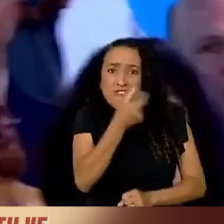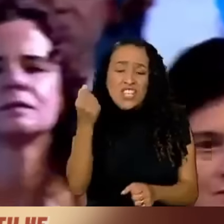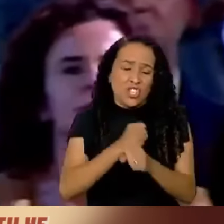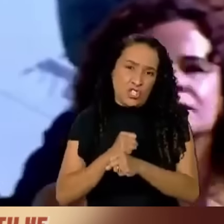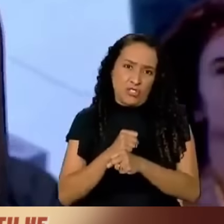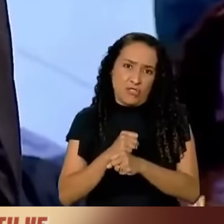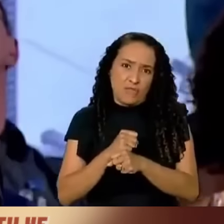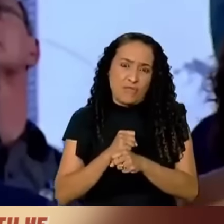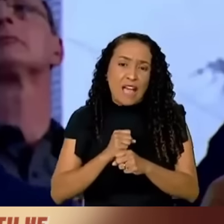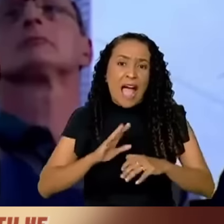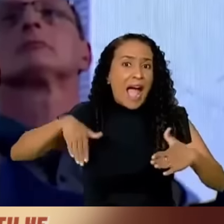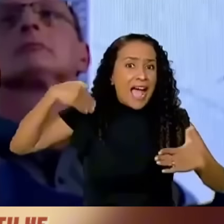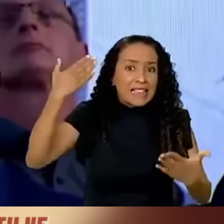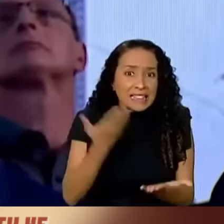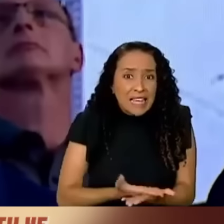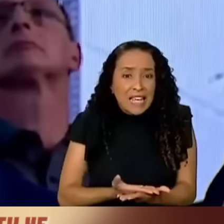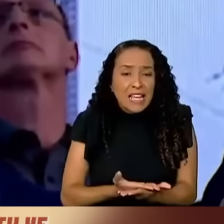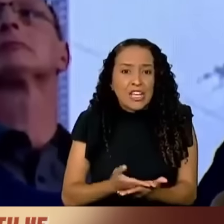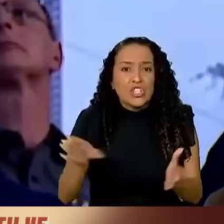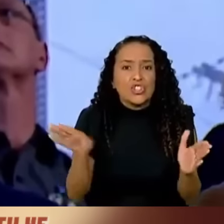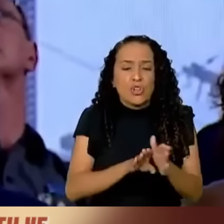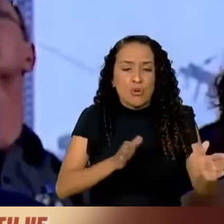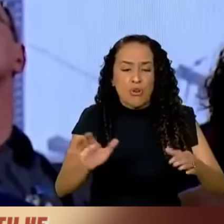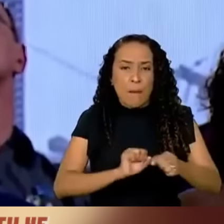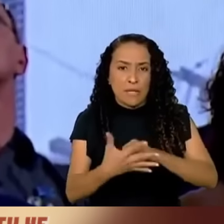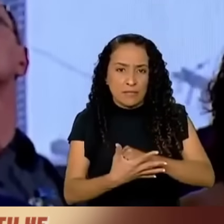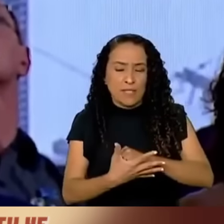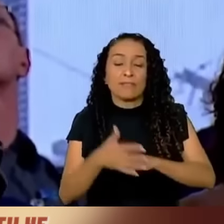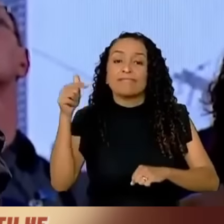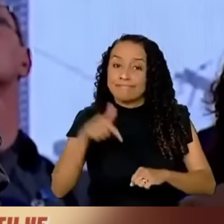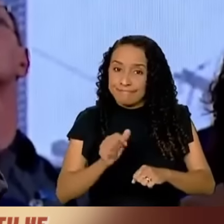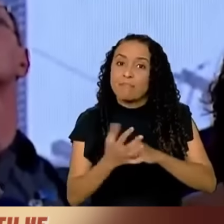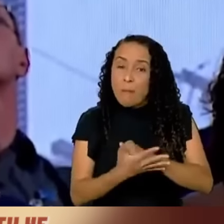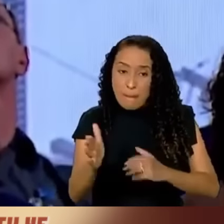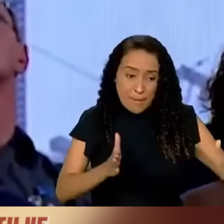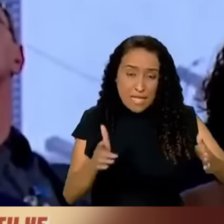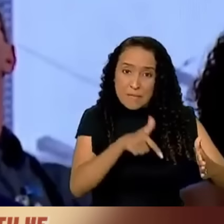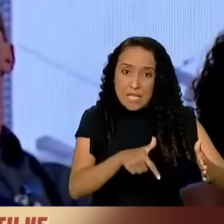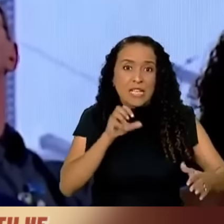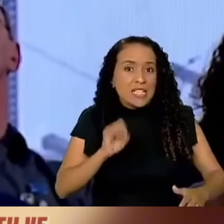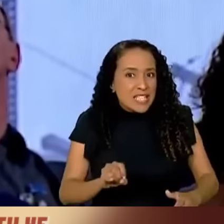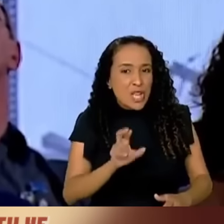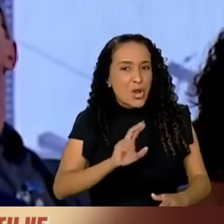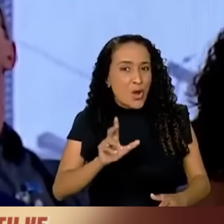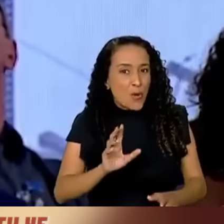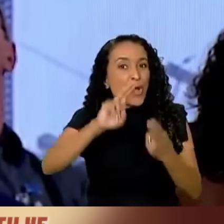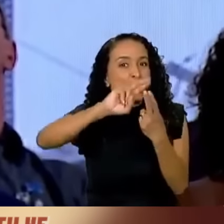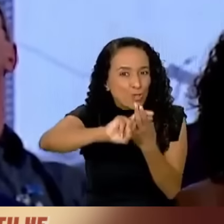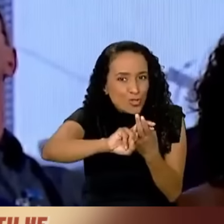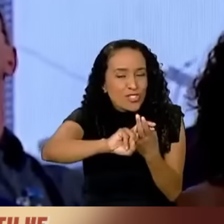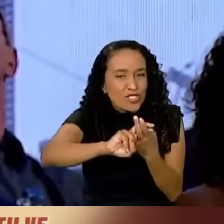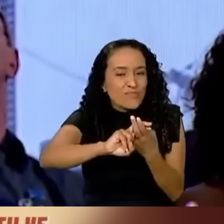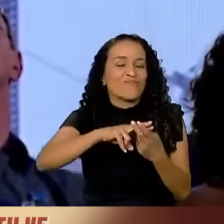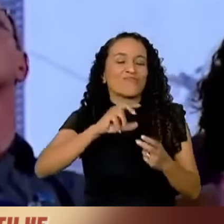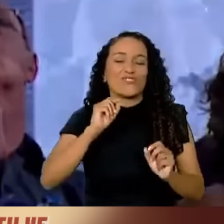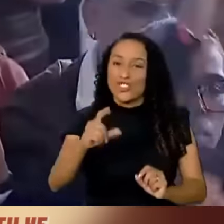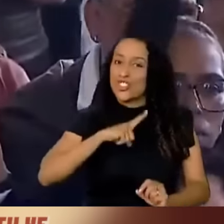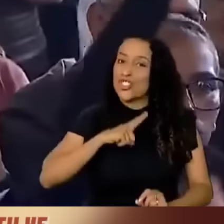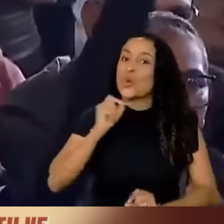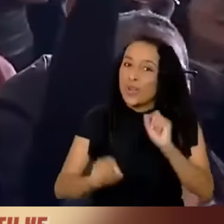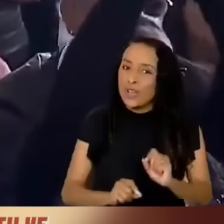20 anos, até que veio a pandemia. E na pandemia, se não fosse o SUS, a gente teria tido